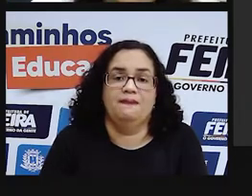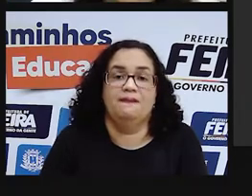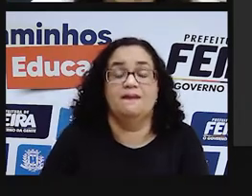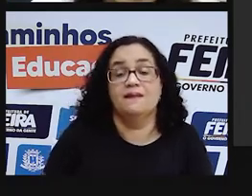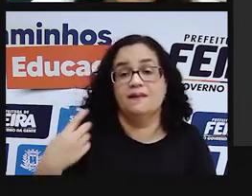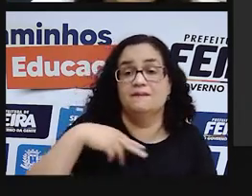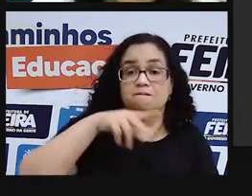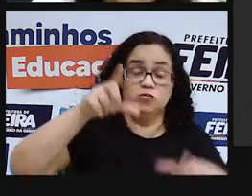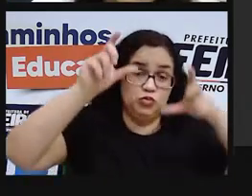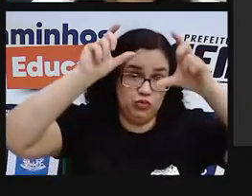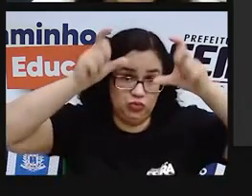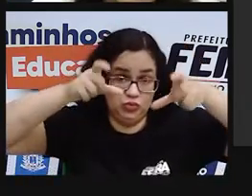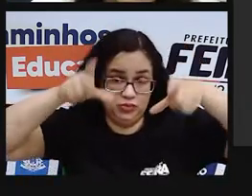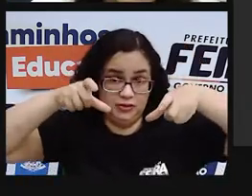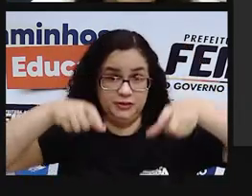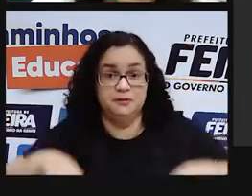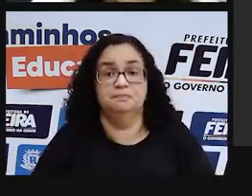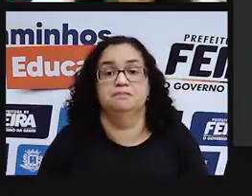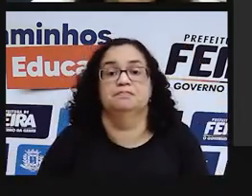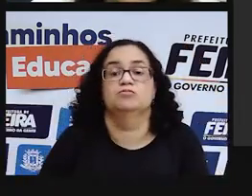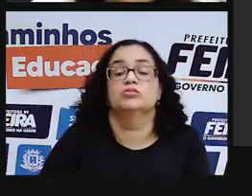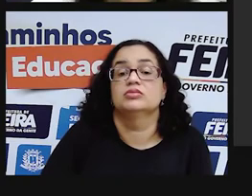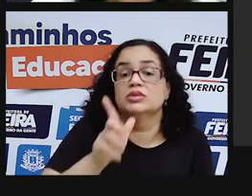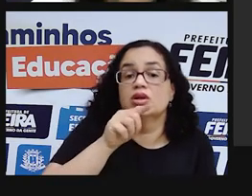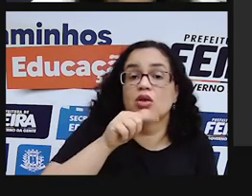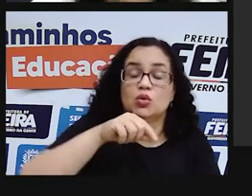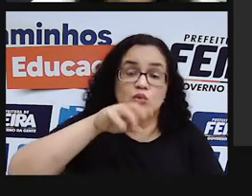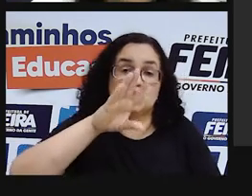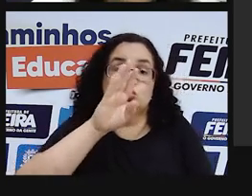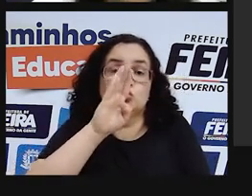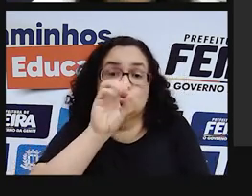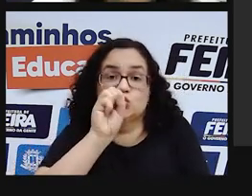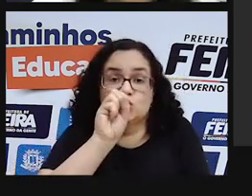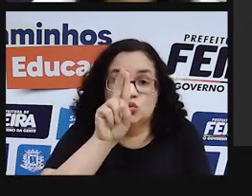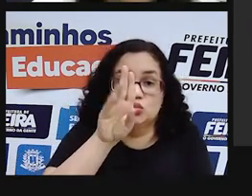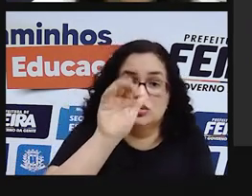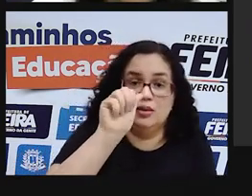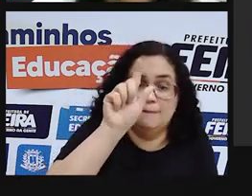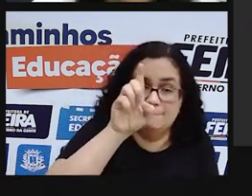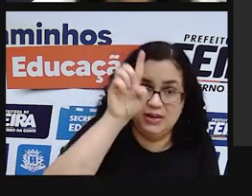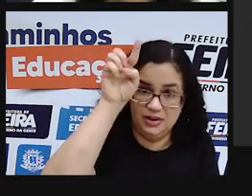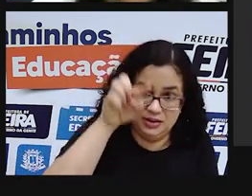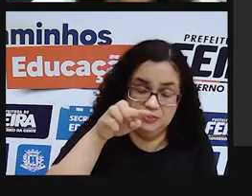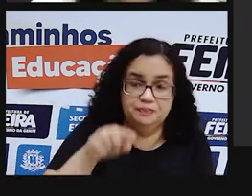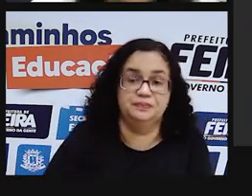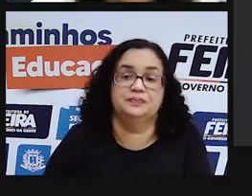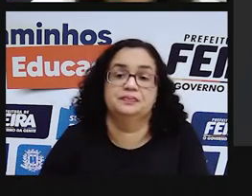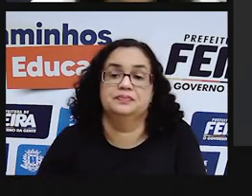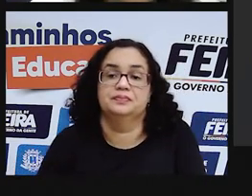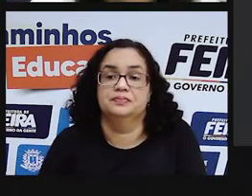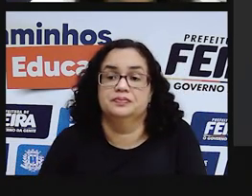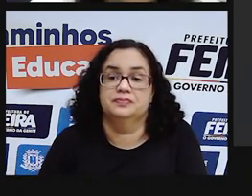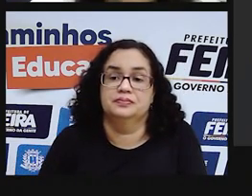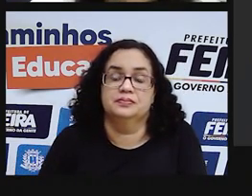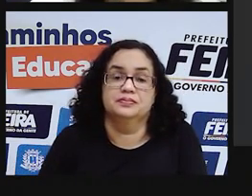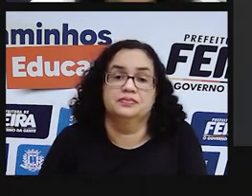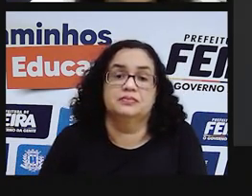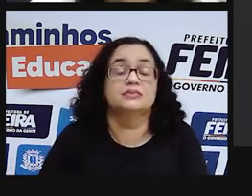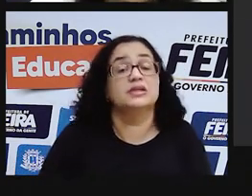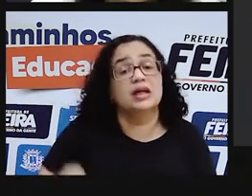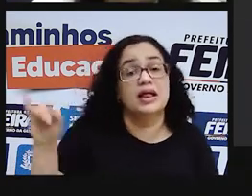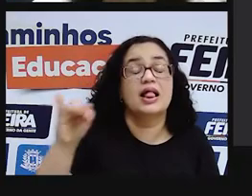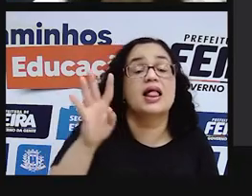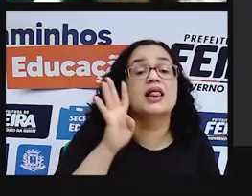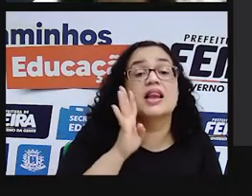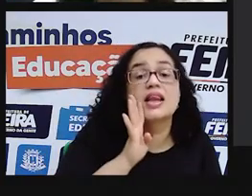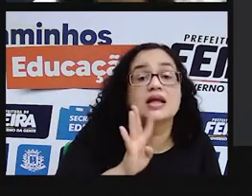e esse espaço aqui ó é a lagoa Subaé estão observando Oi e a